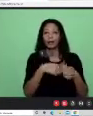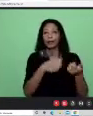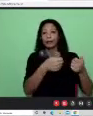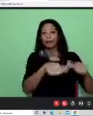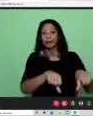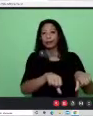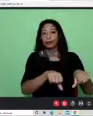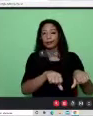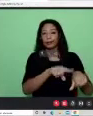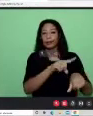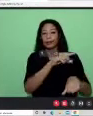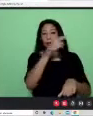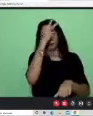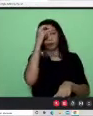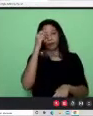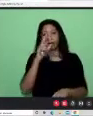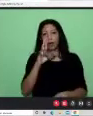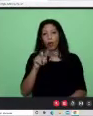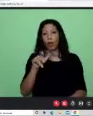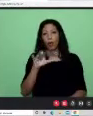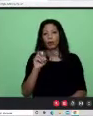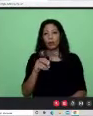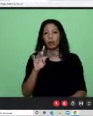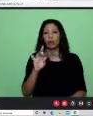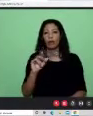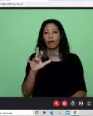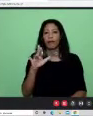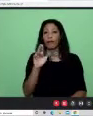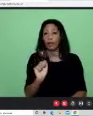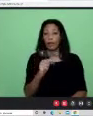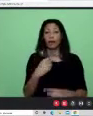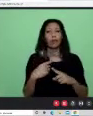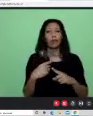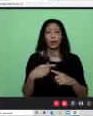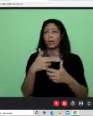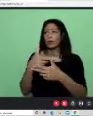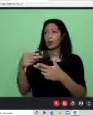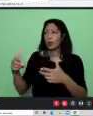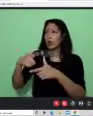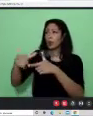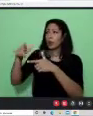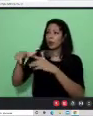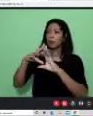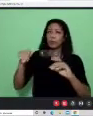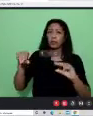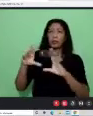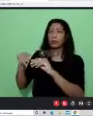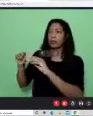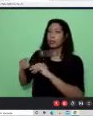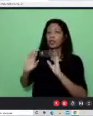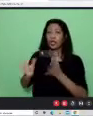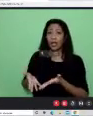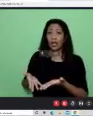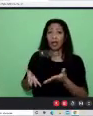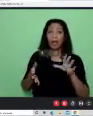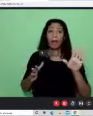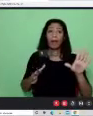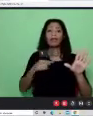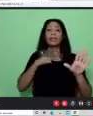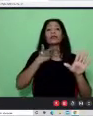Porque muitas dessas coisas poderiam já serem solucionadas. mas não existe a vontade de